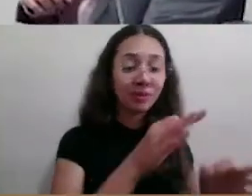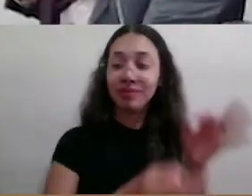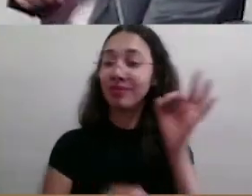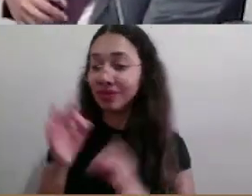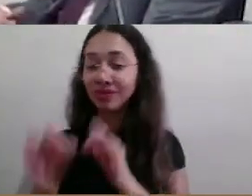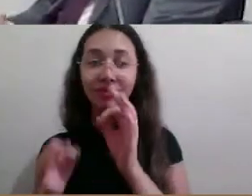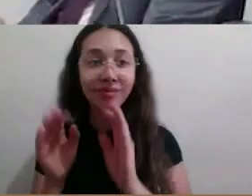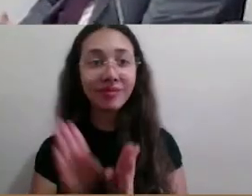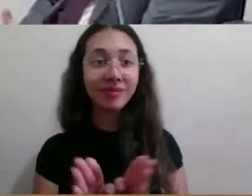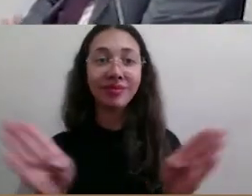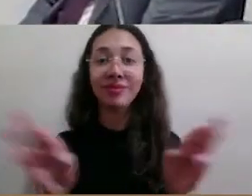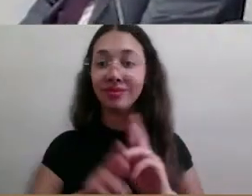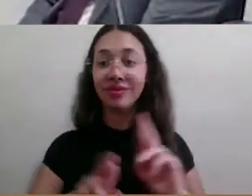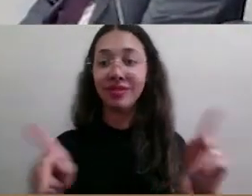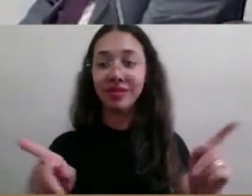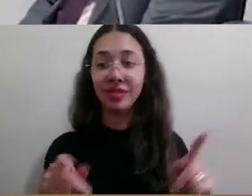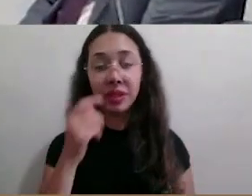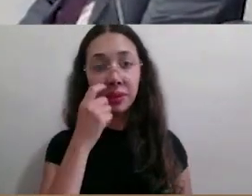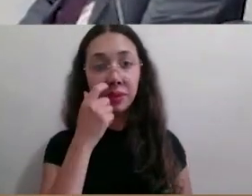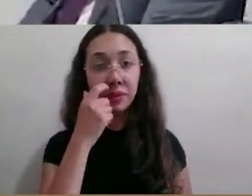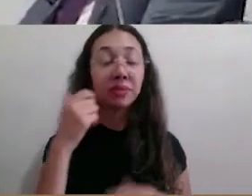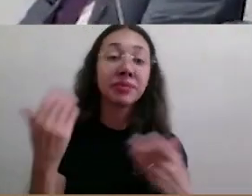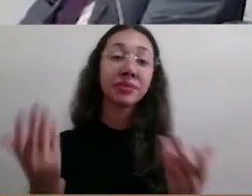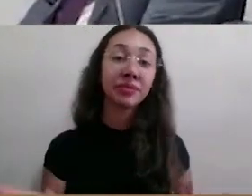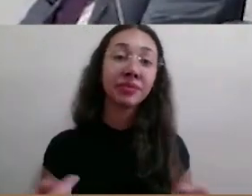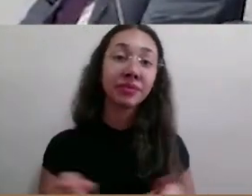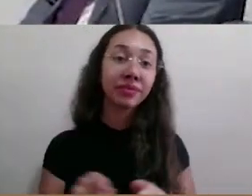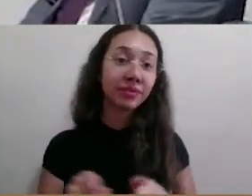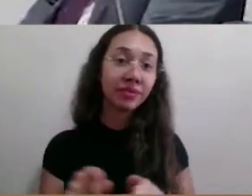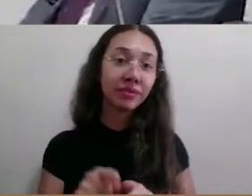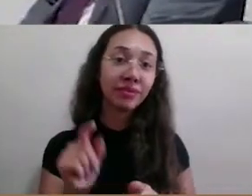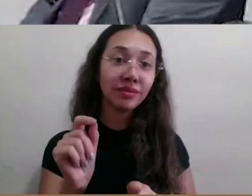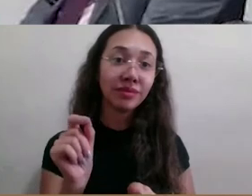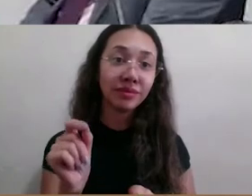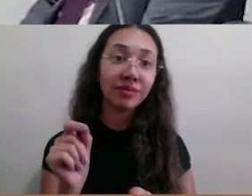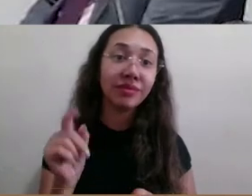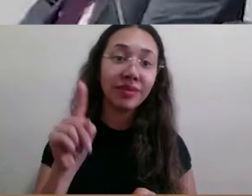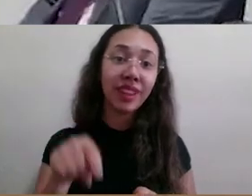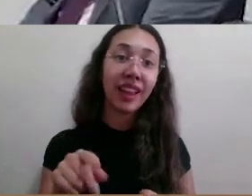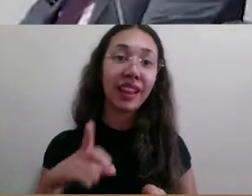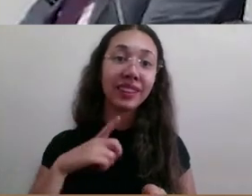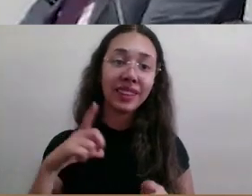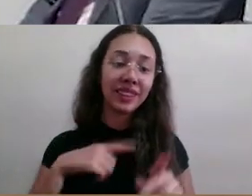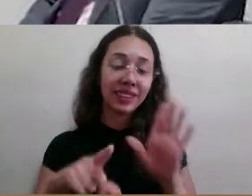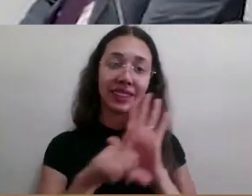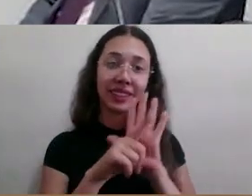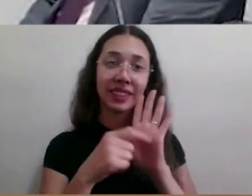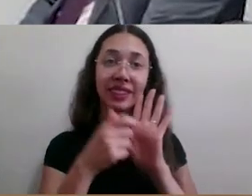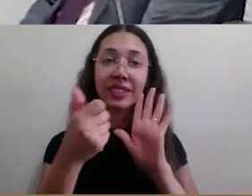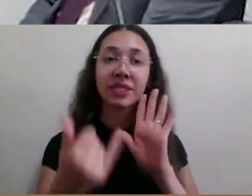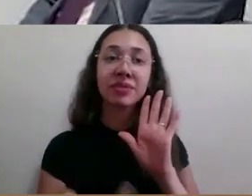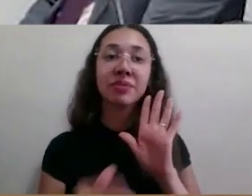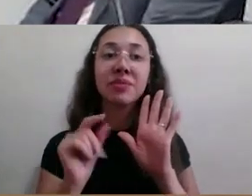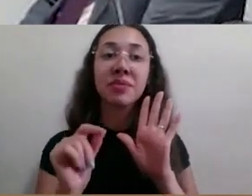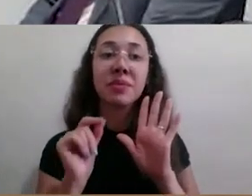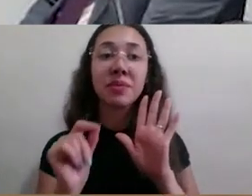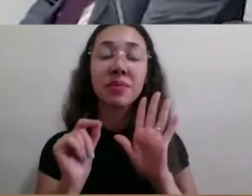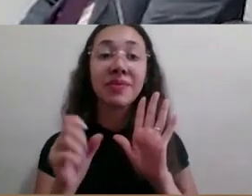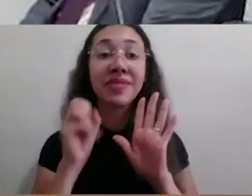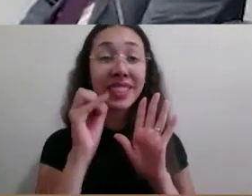subseção. E, contrariamente a uma norma da lei do JEF que dizia o seguinte: